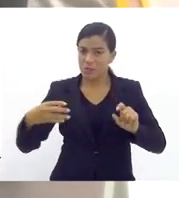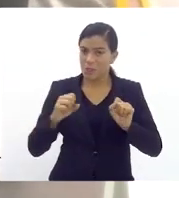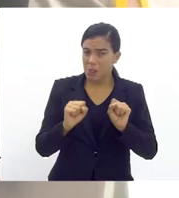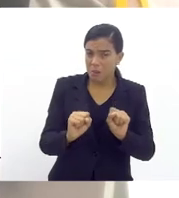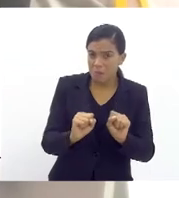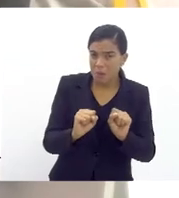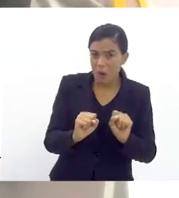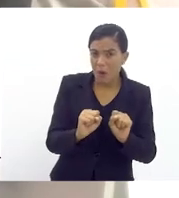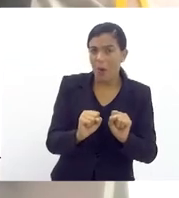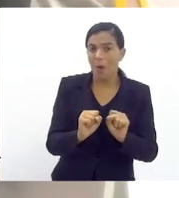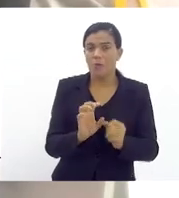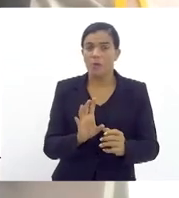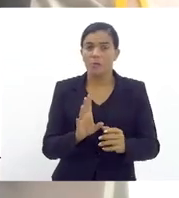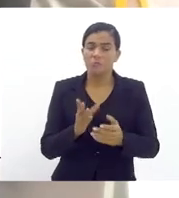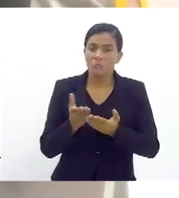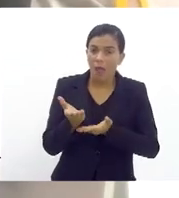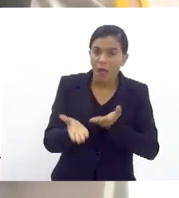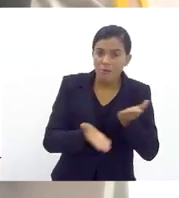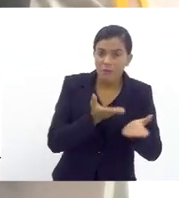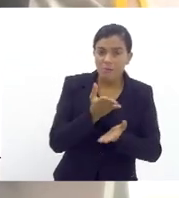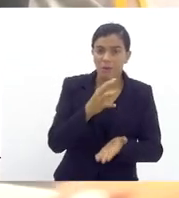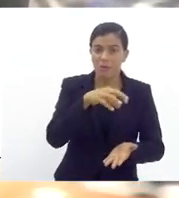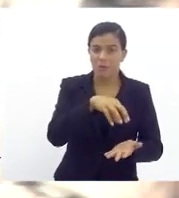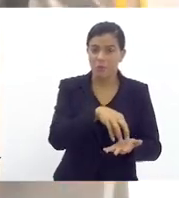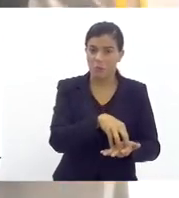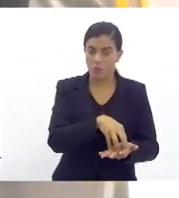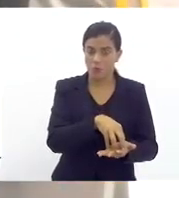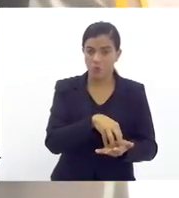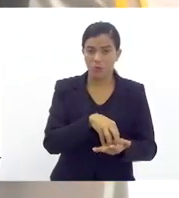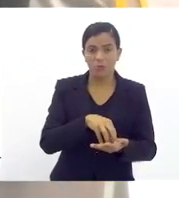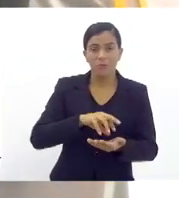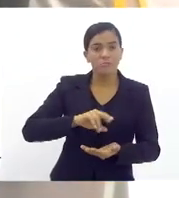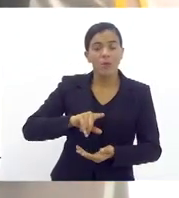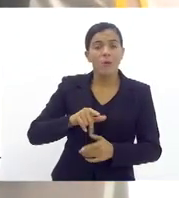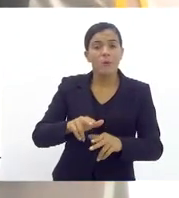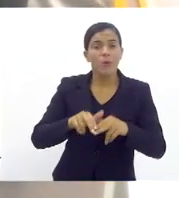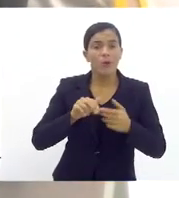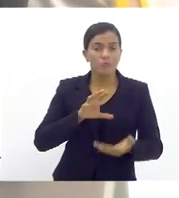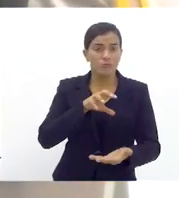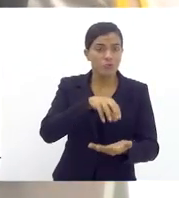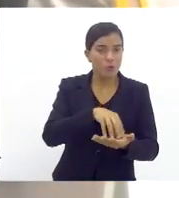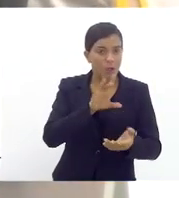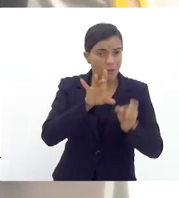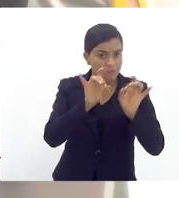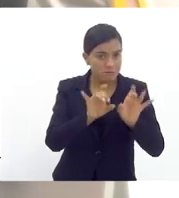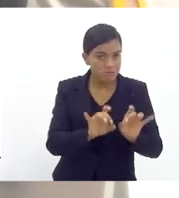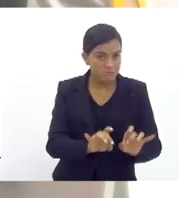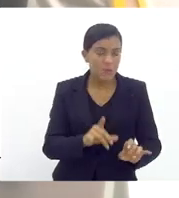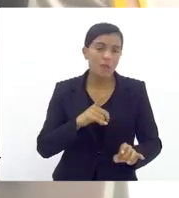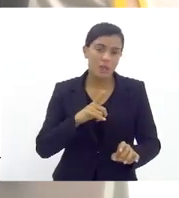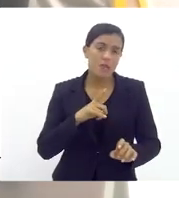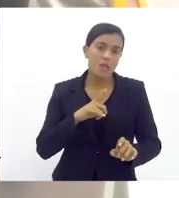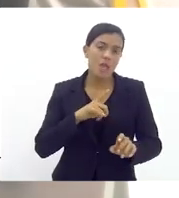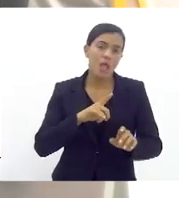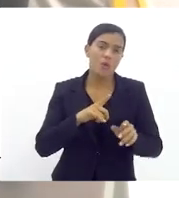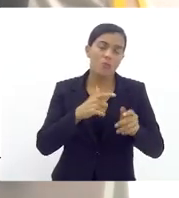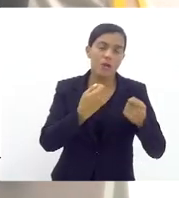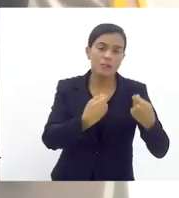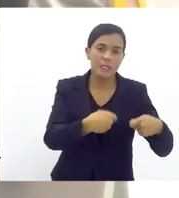bater no núcleo de diversidade sexual sob pena dele deixar de ser um núcleo especializado. Há um recorte